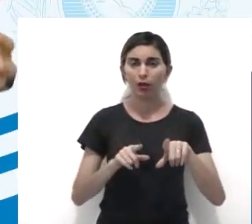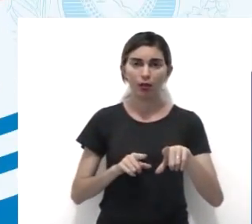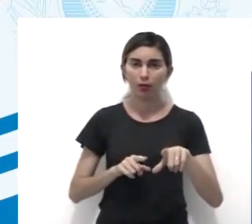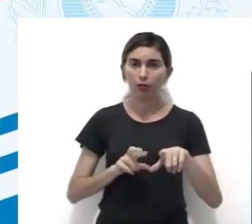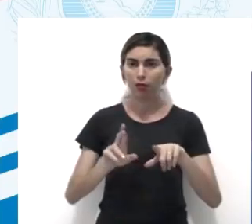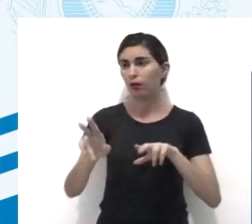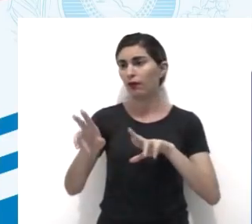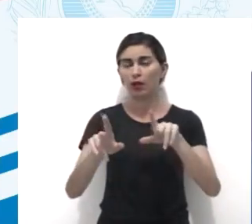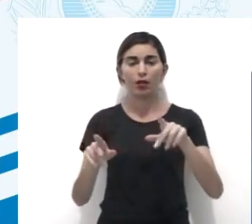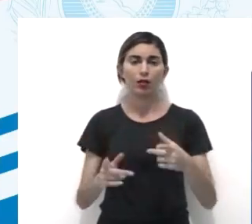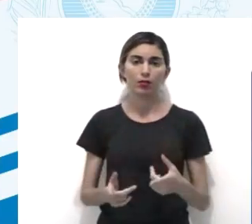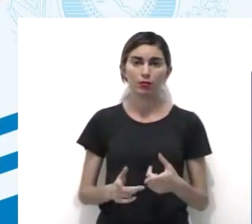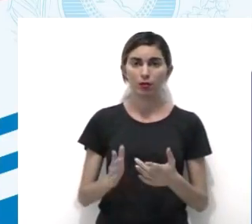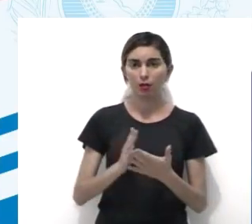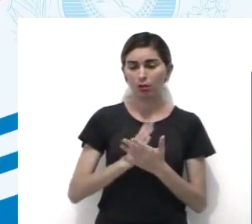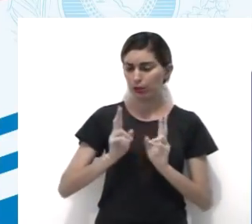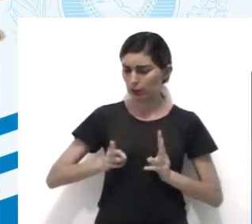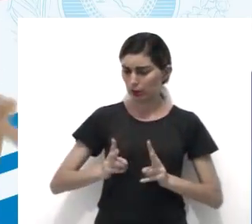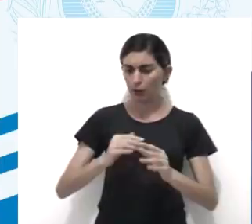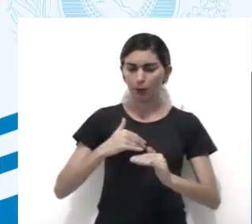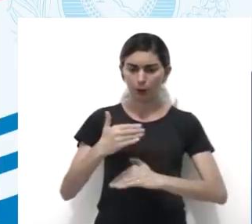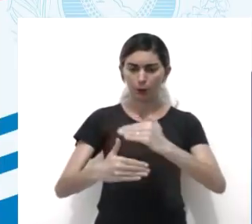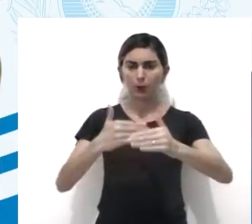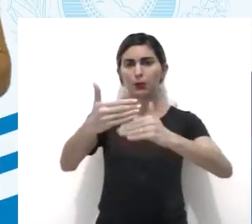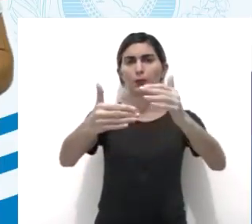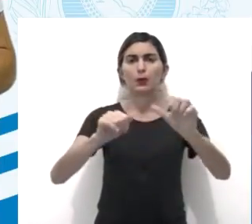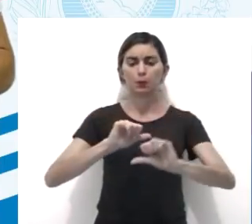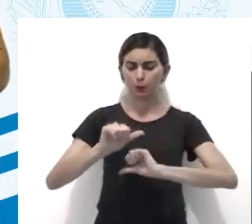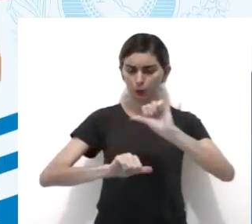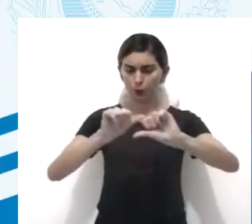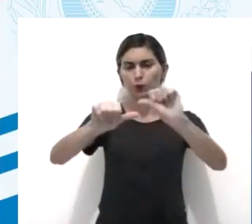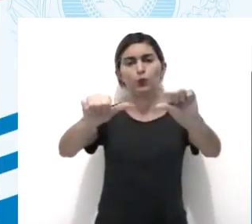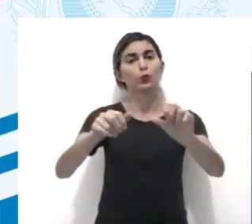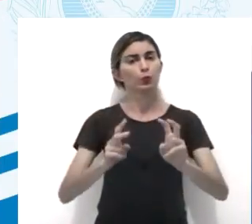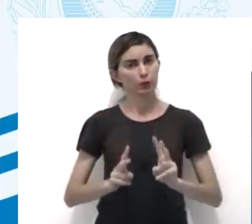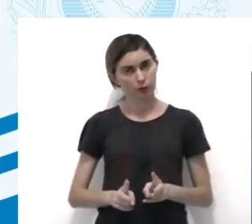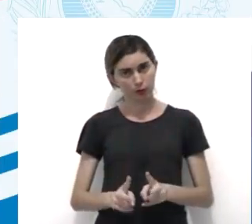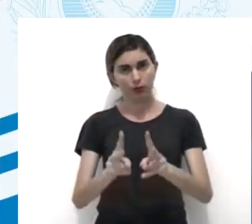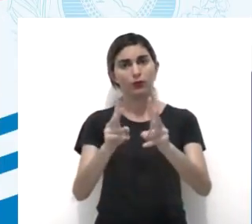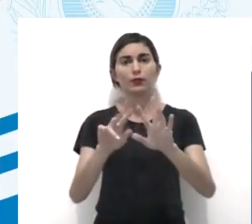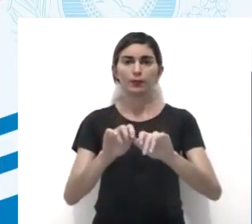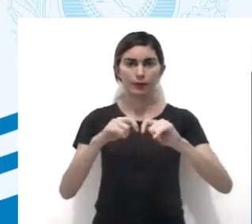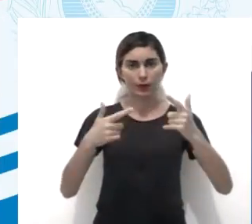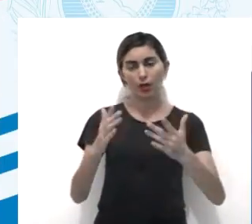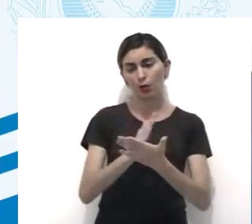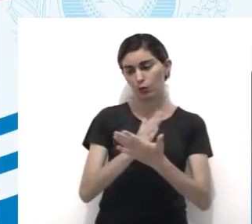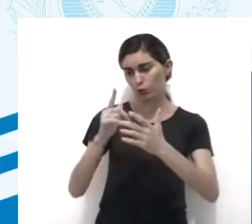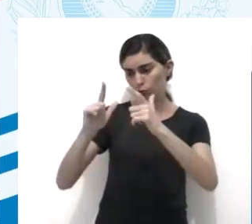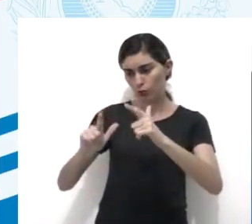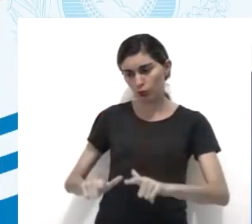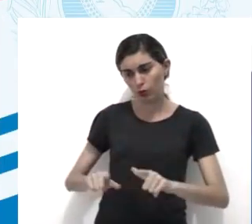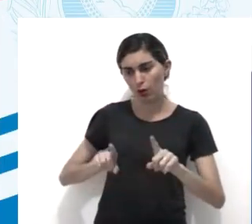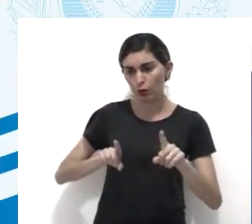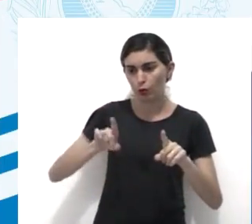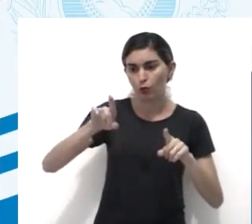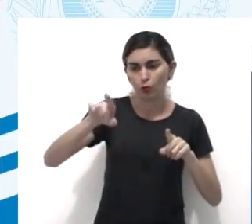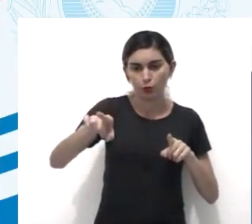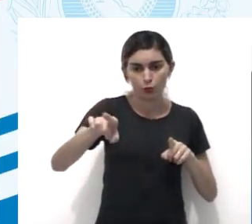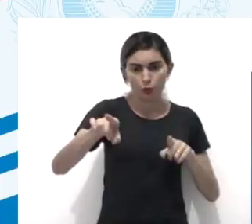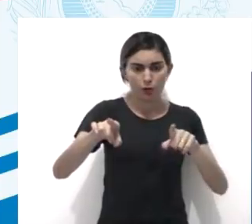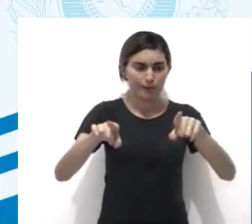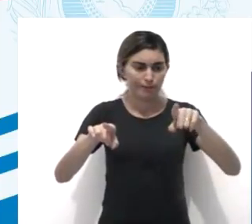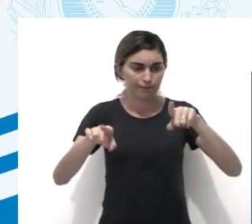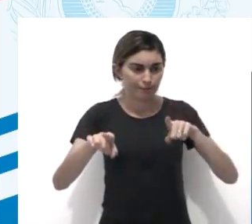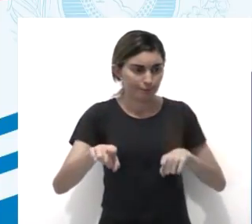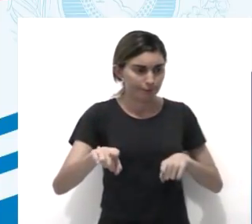muito diferenciada. Ele está em constante evolução e transformação. Obviamente que em alguns lugares ele vai estar muito